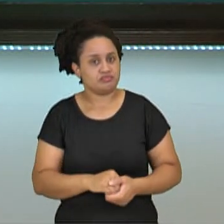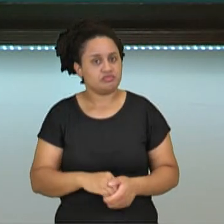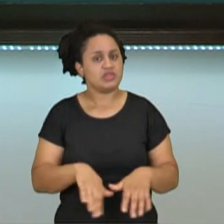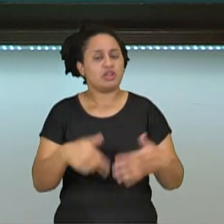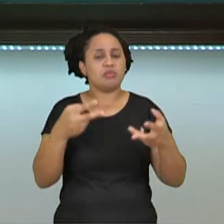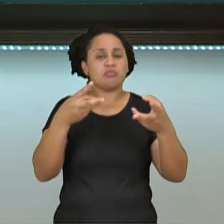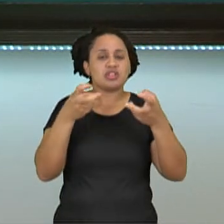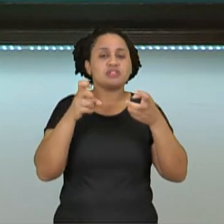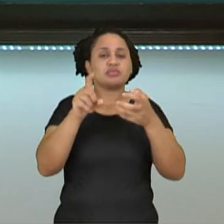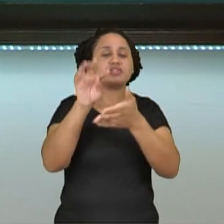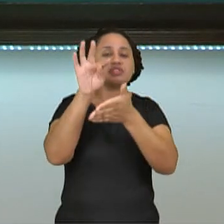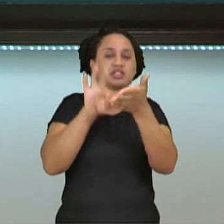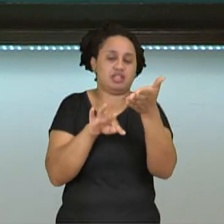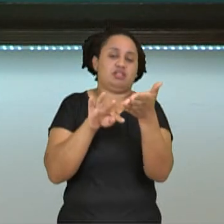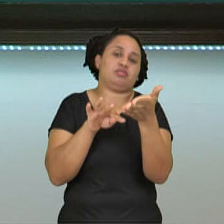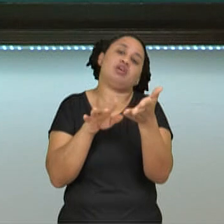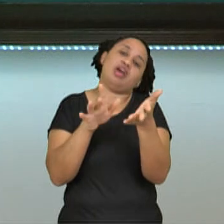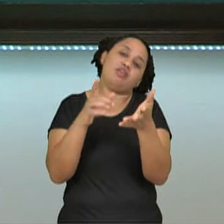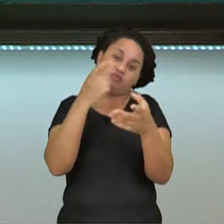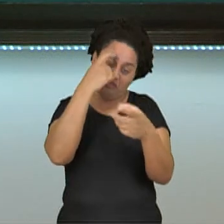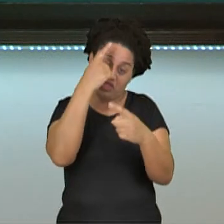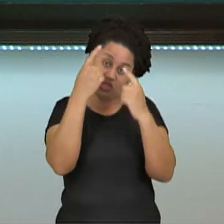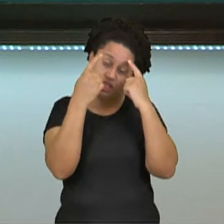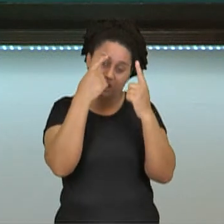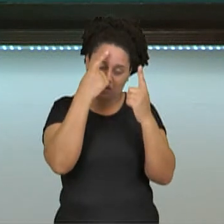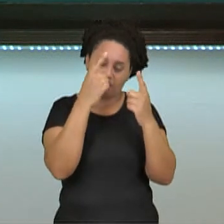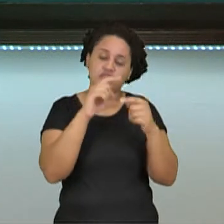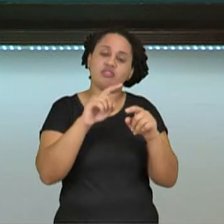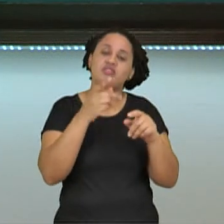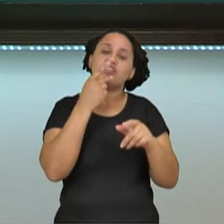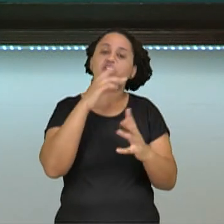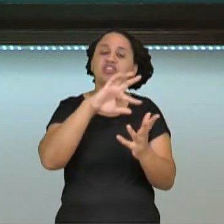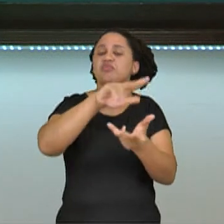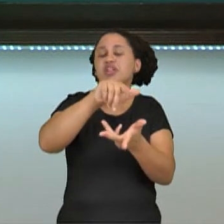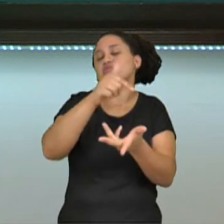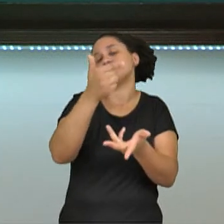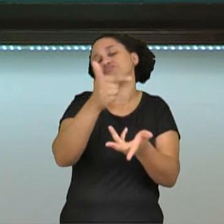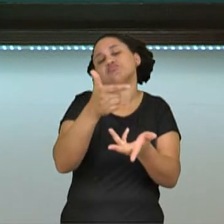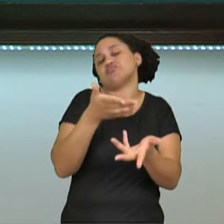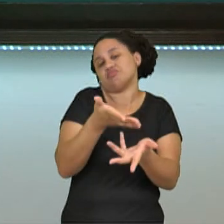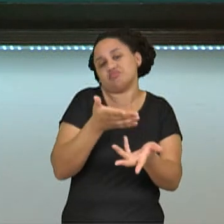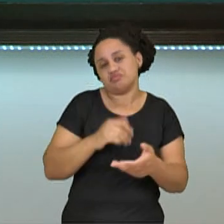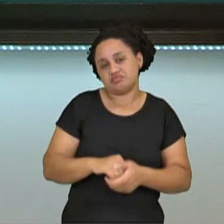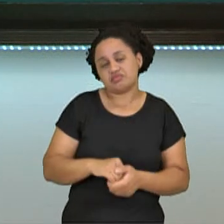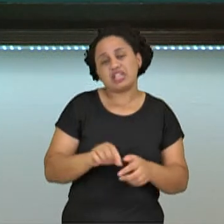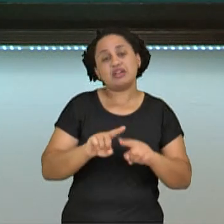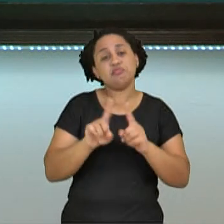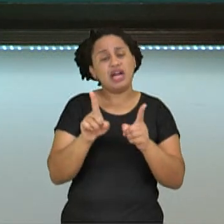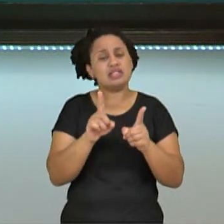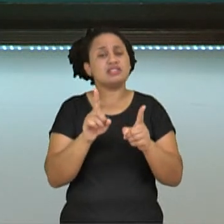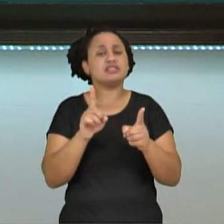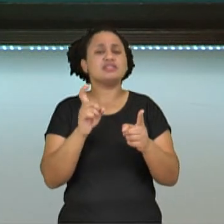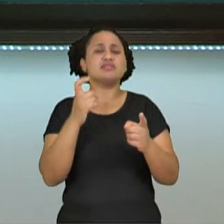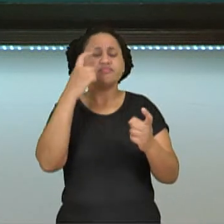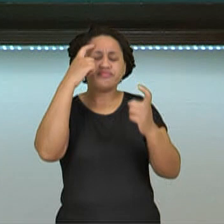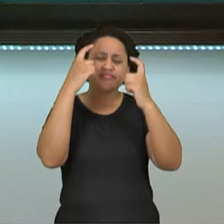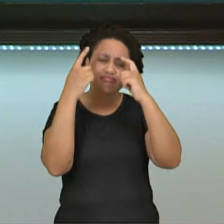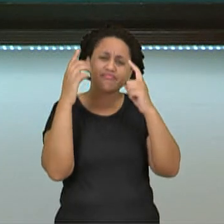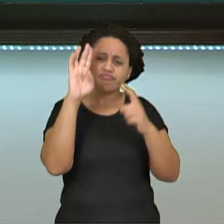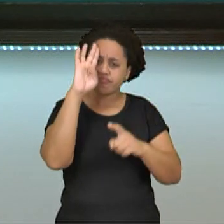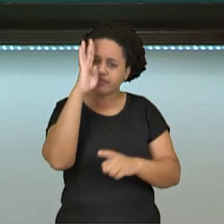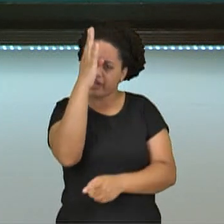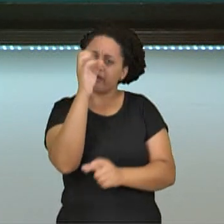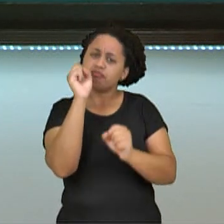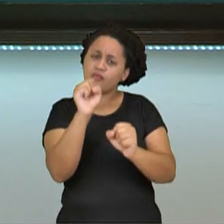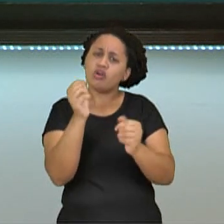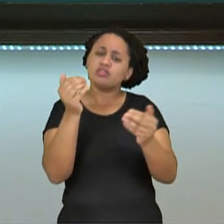para vocês, embora ele é fictício, falando de um planeta que não existe, as ideias principais podem